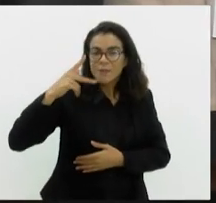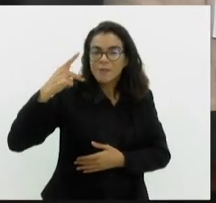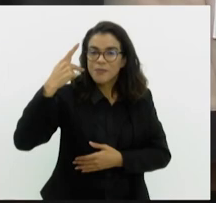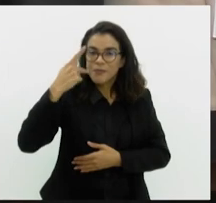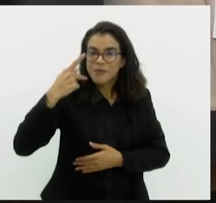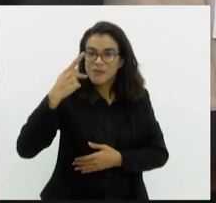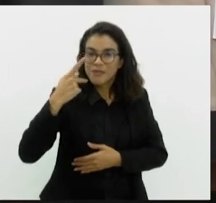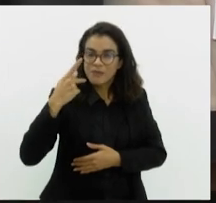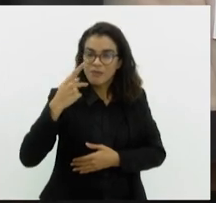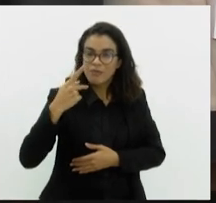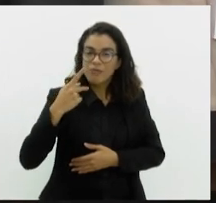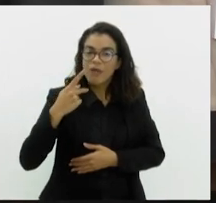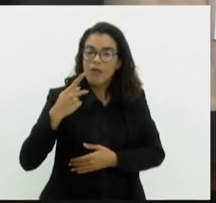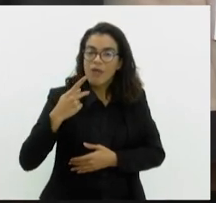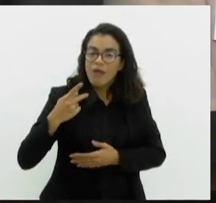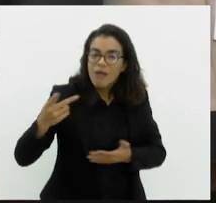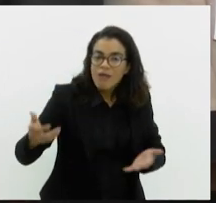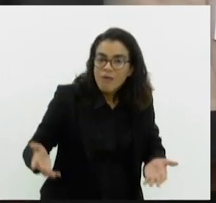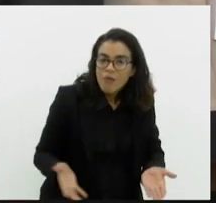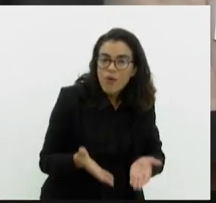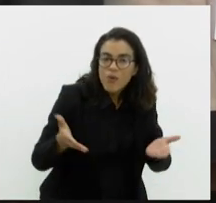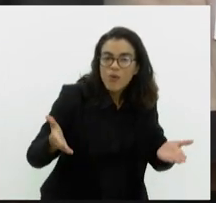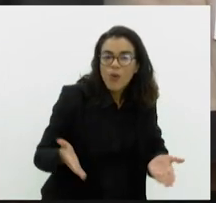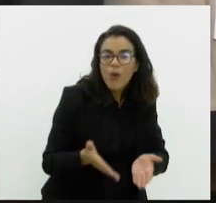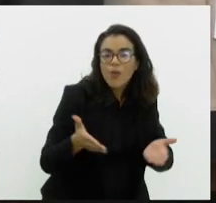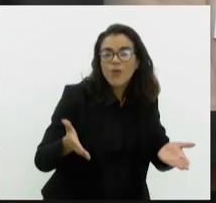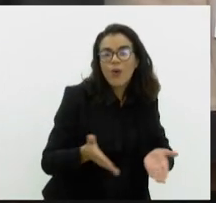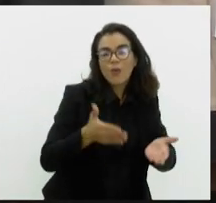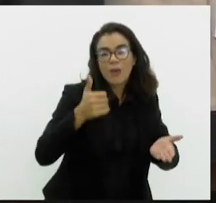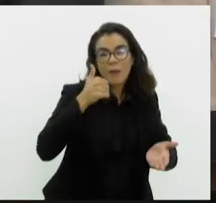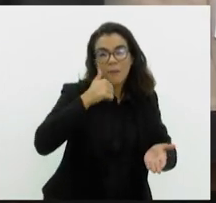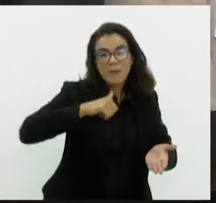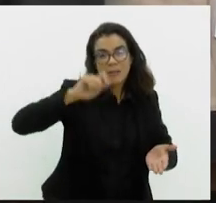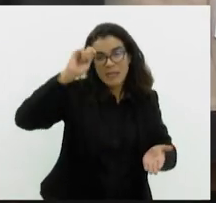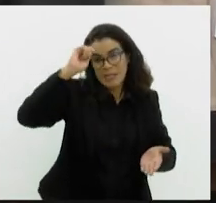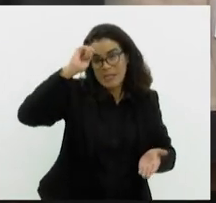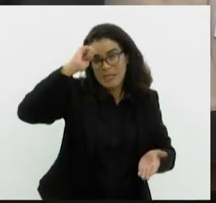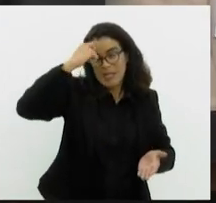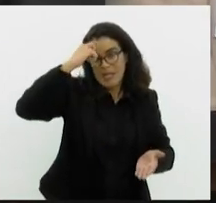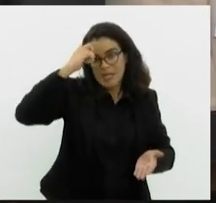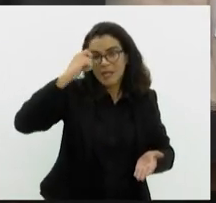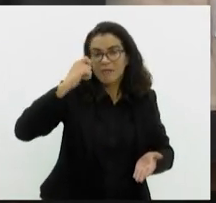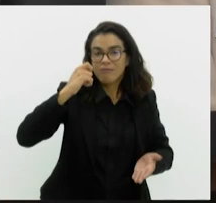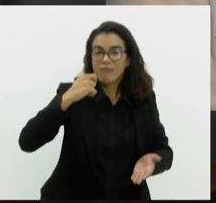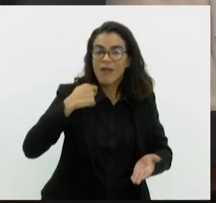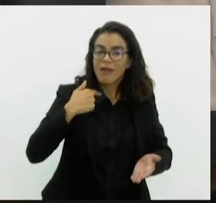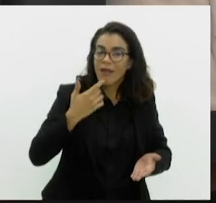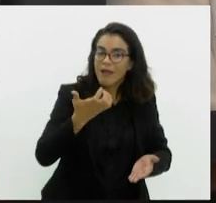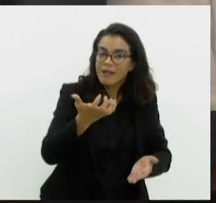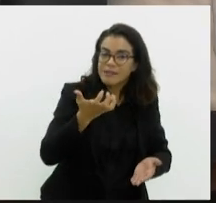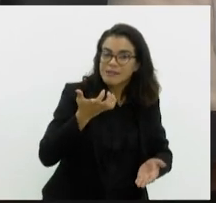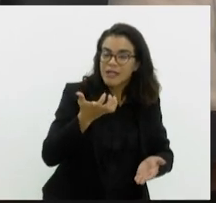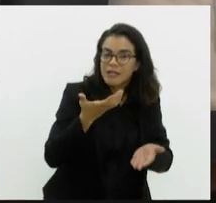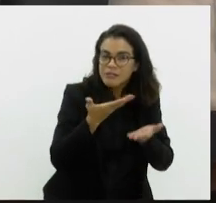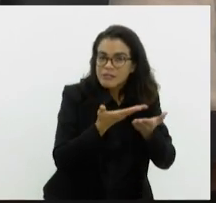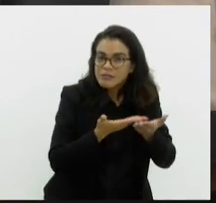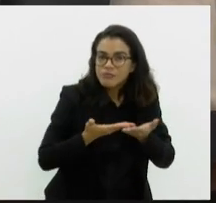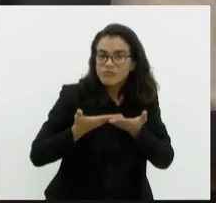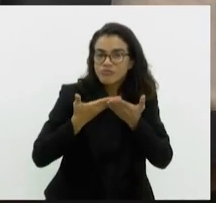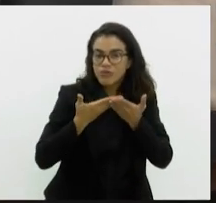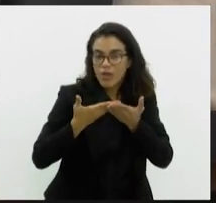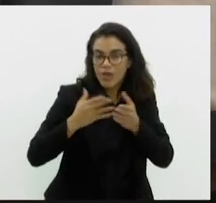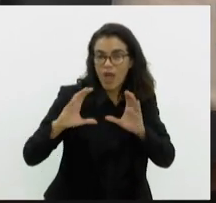família em poder prover para aquela menina negra que ela fosse, além do que quisesse ser, aquilo que a